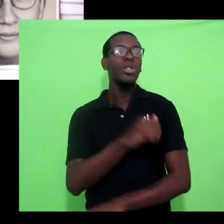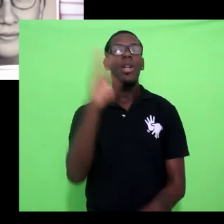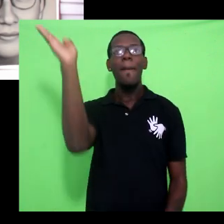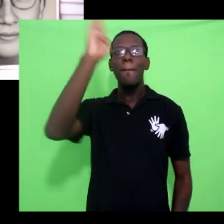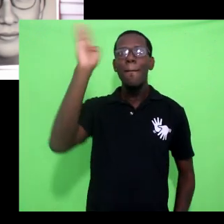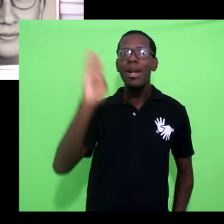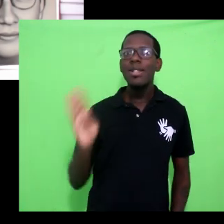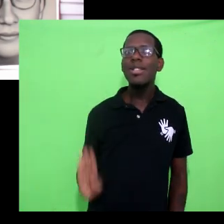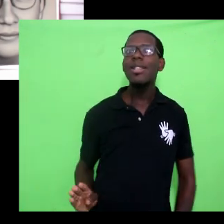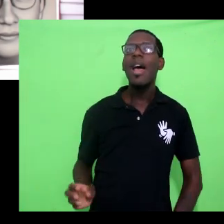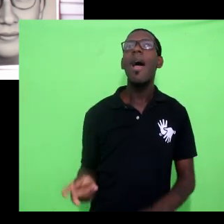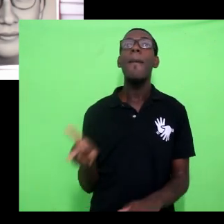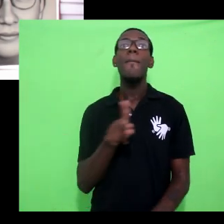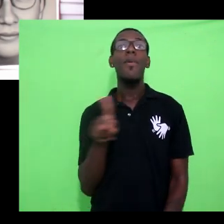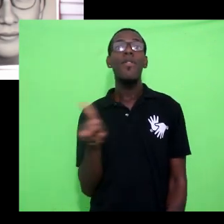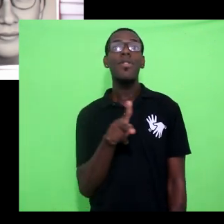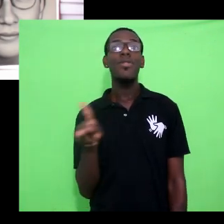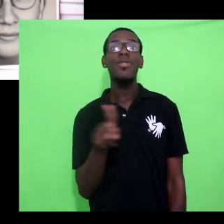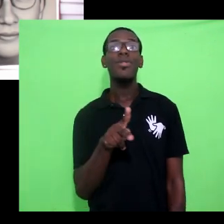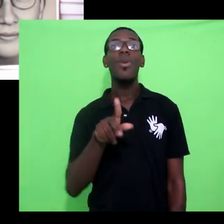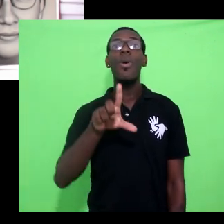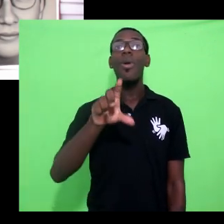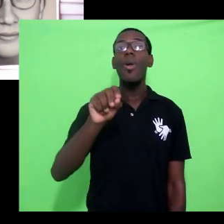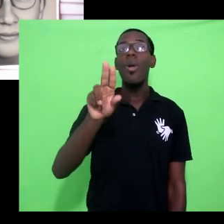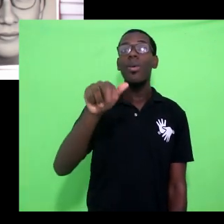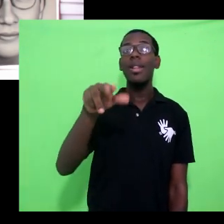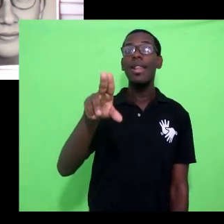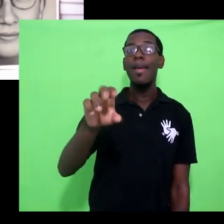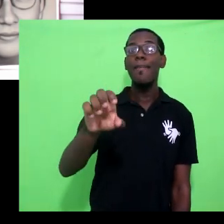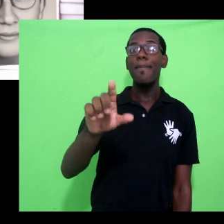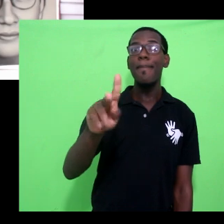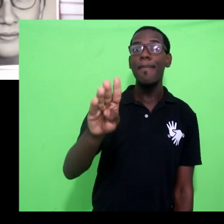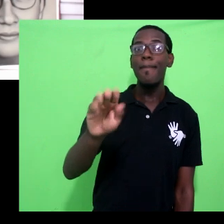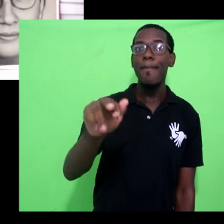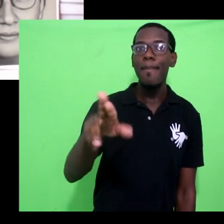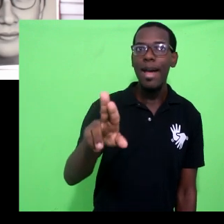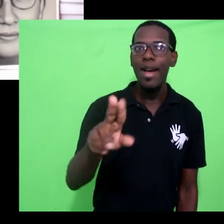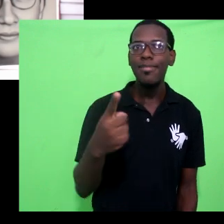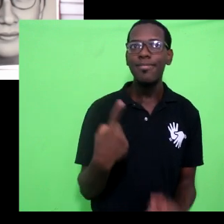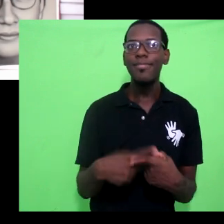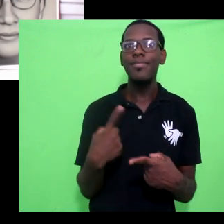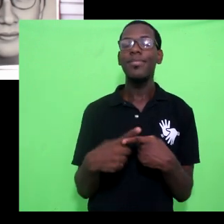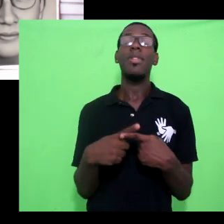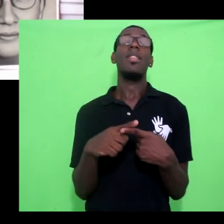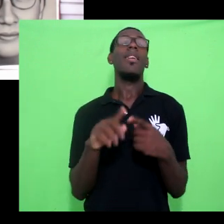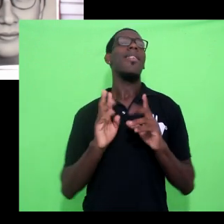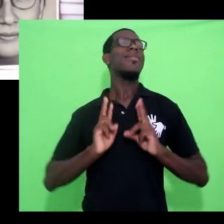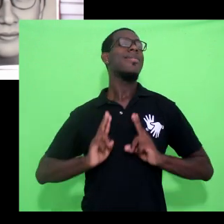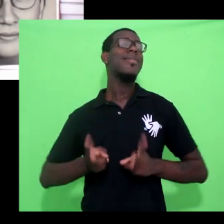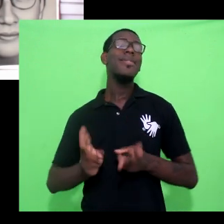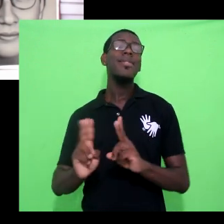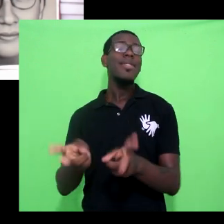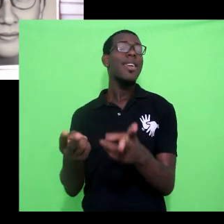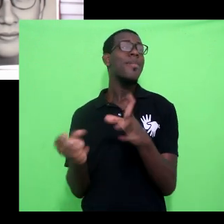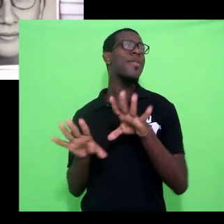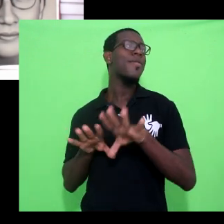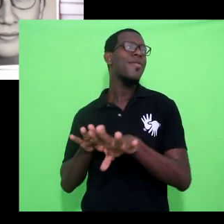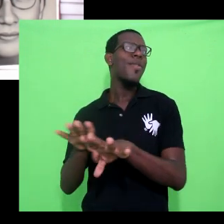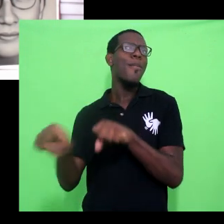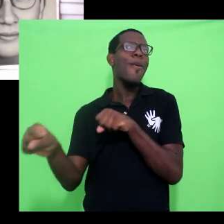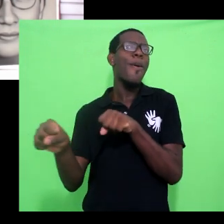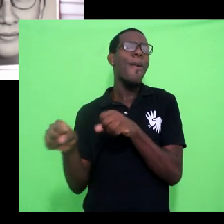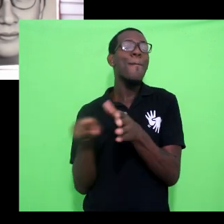pré-história do IAB, do Instituto de Arqueologia Brasileira, promovido pelo professor